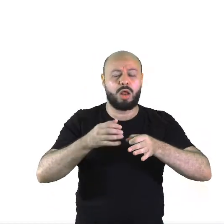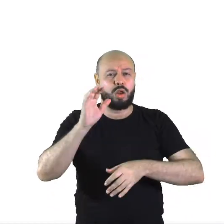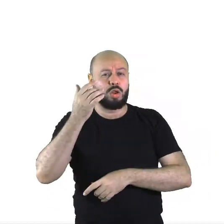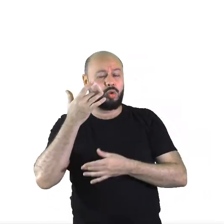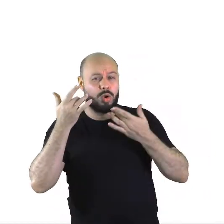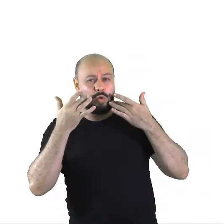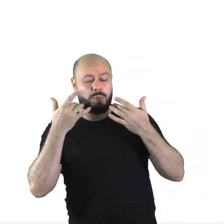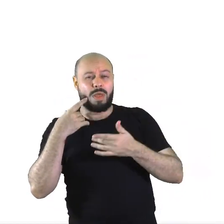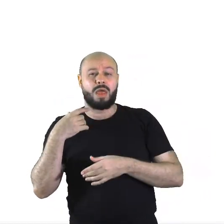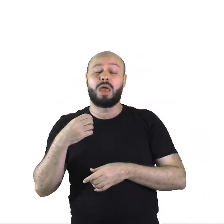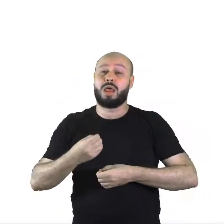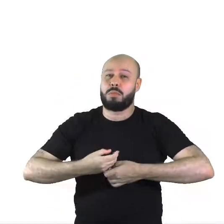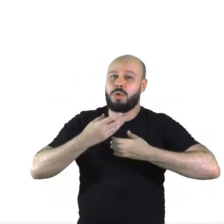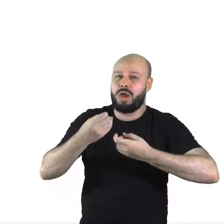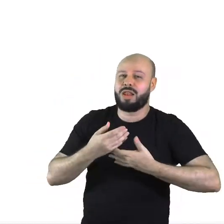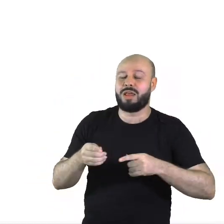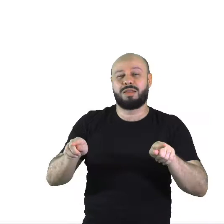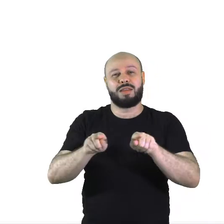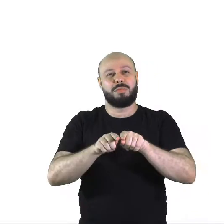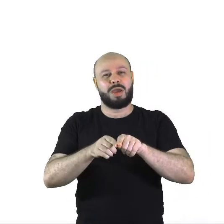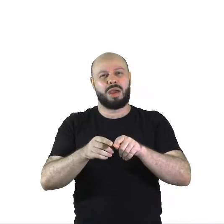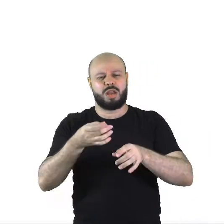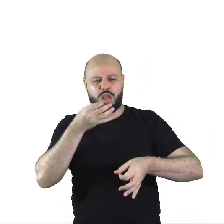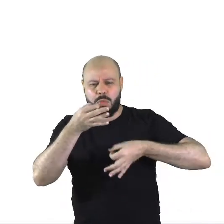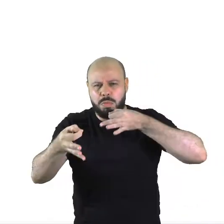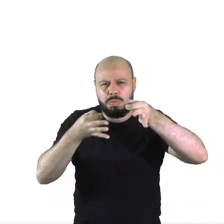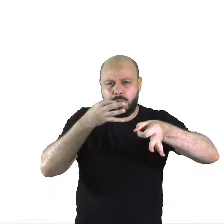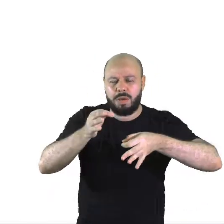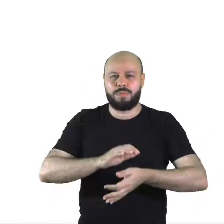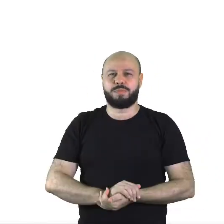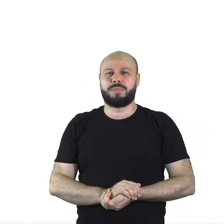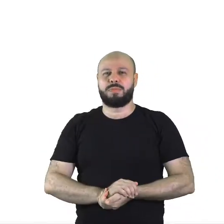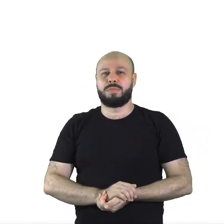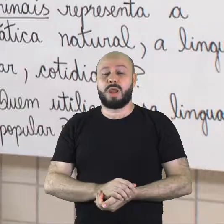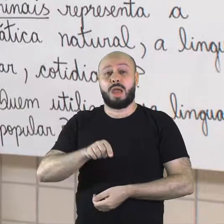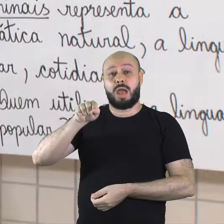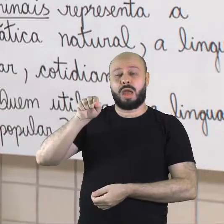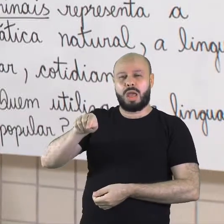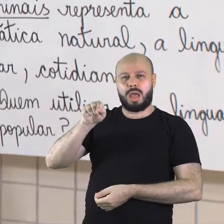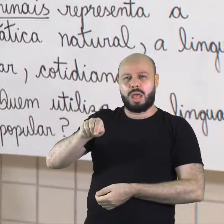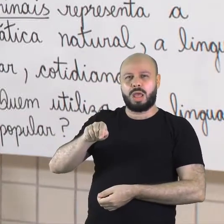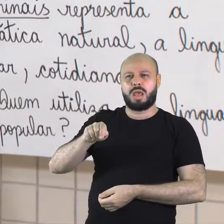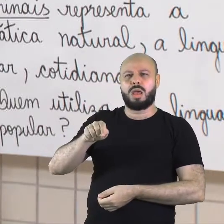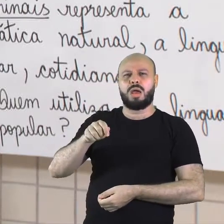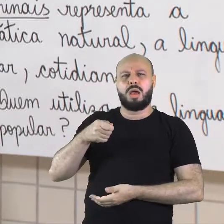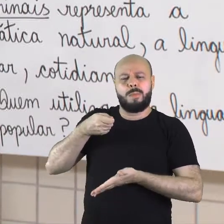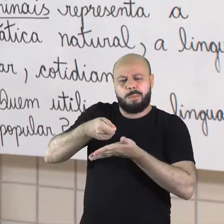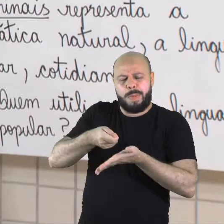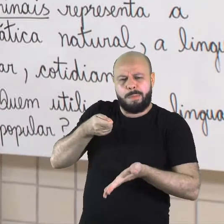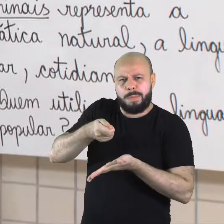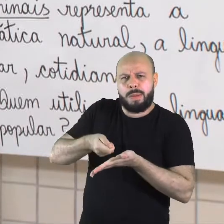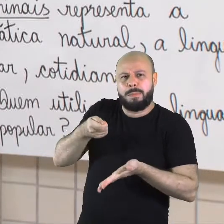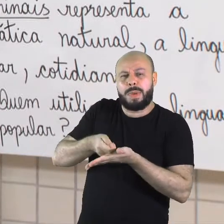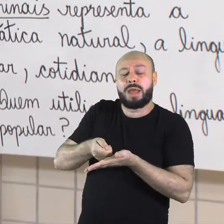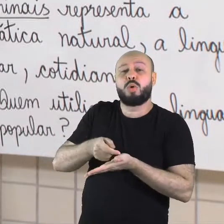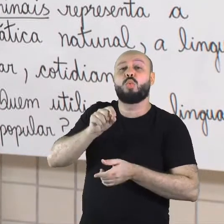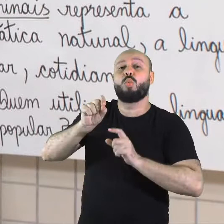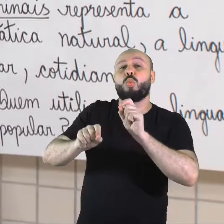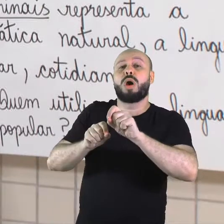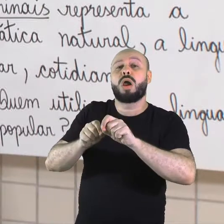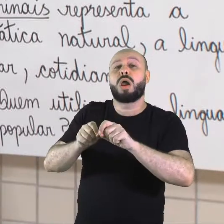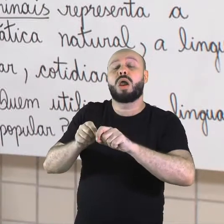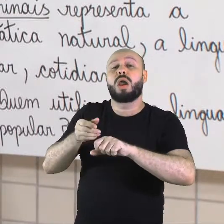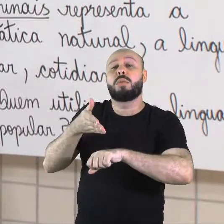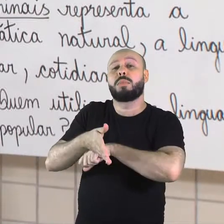e é crítico, né? O Oswald de Andrade, ele participou ativamente, né, da Semana